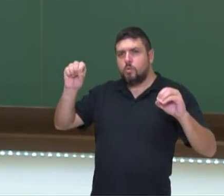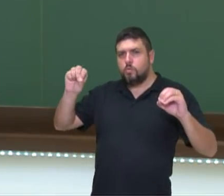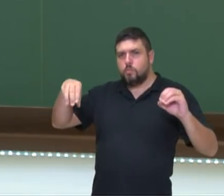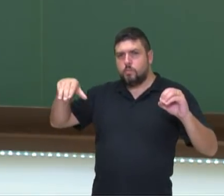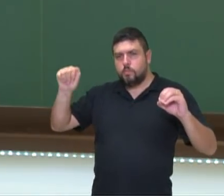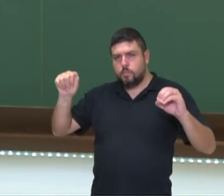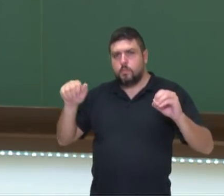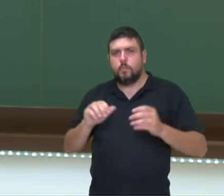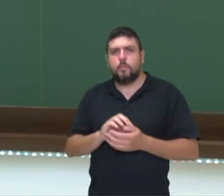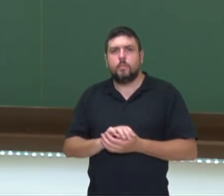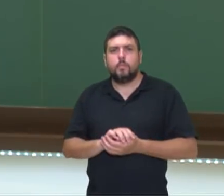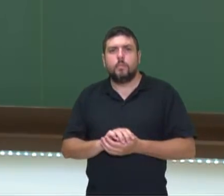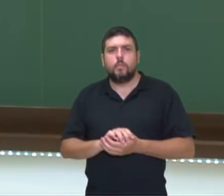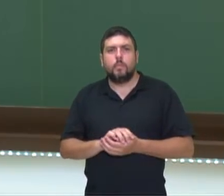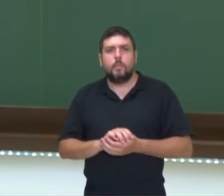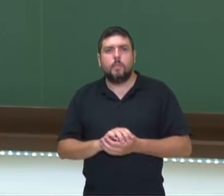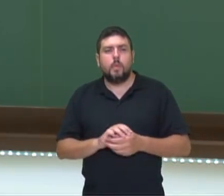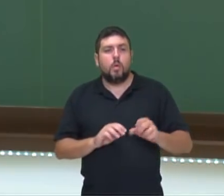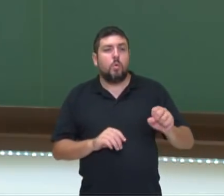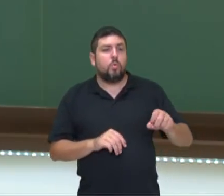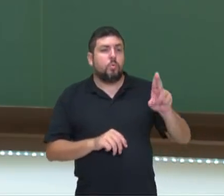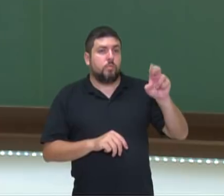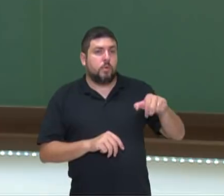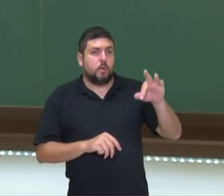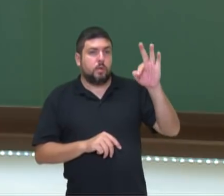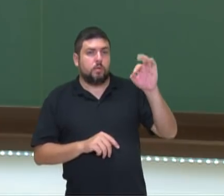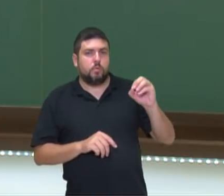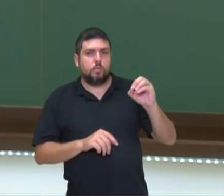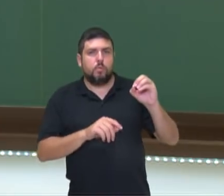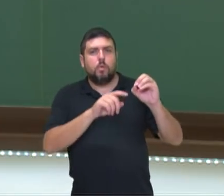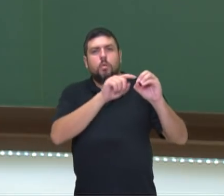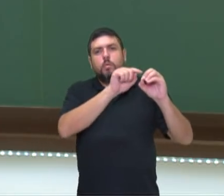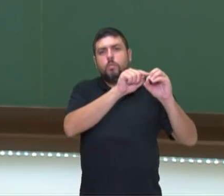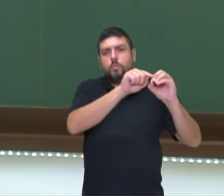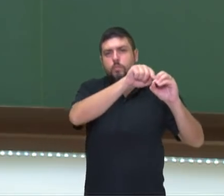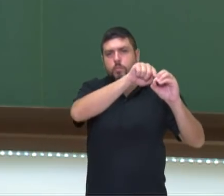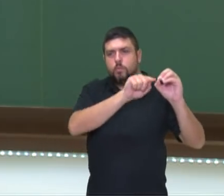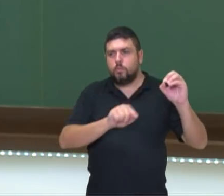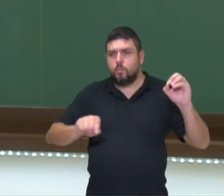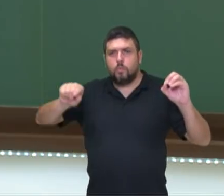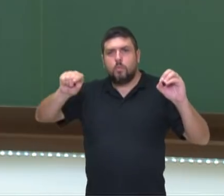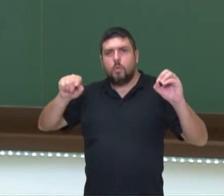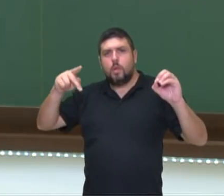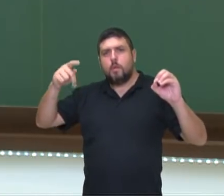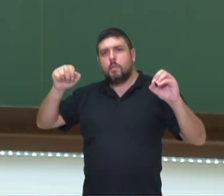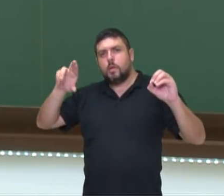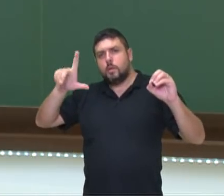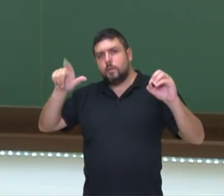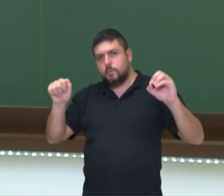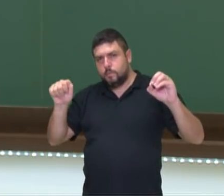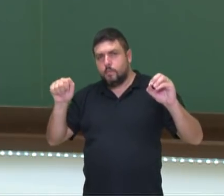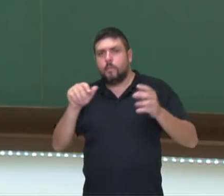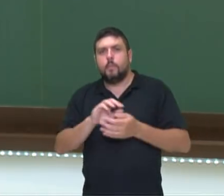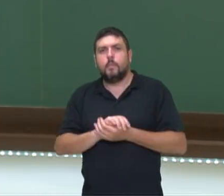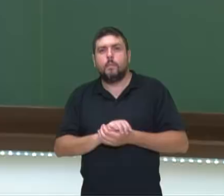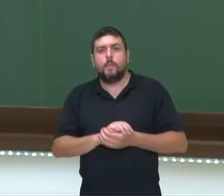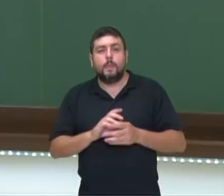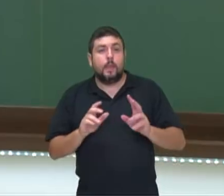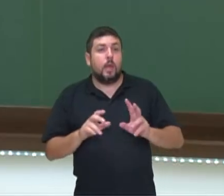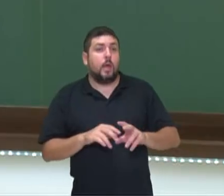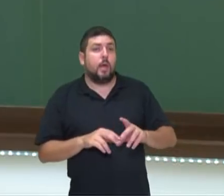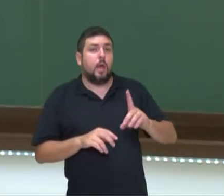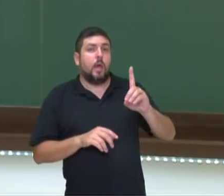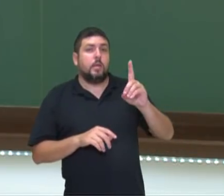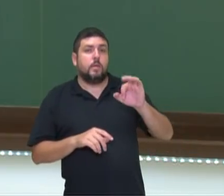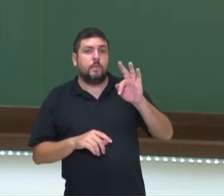relação fundamental. O subtraindo vira uma das parcelas e a diferença vira